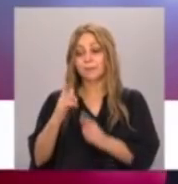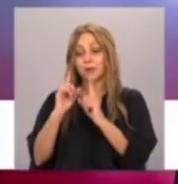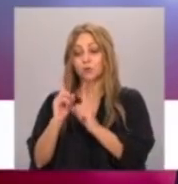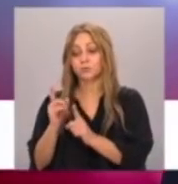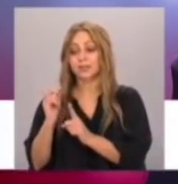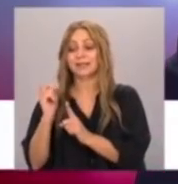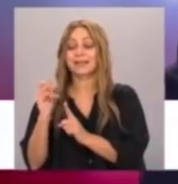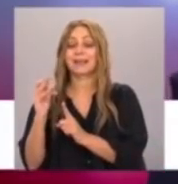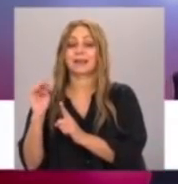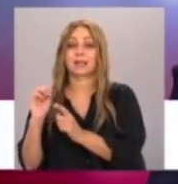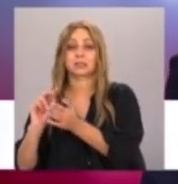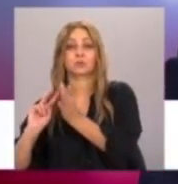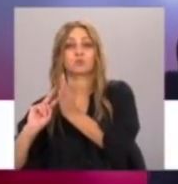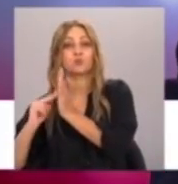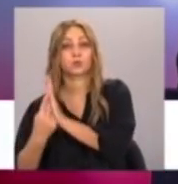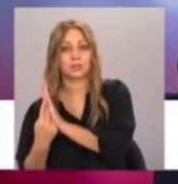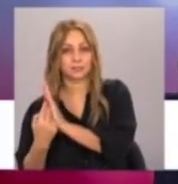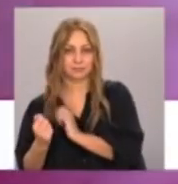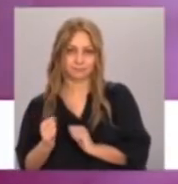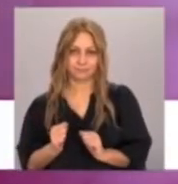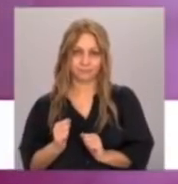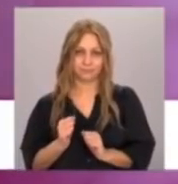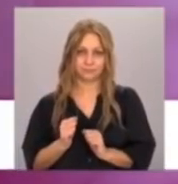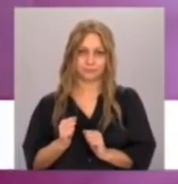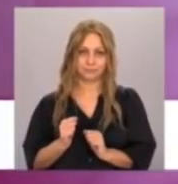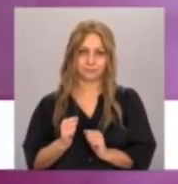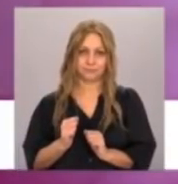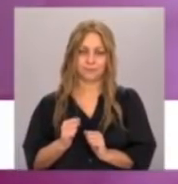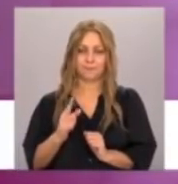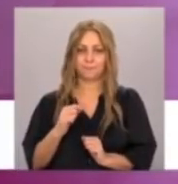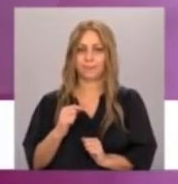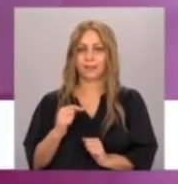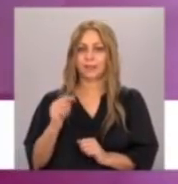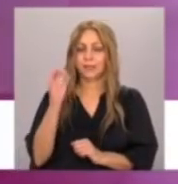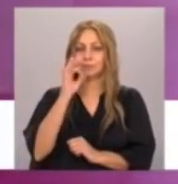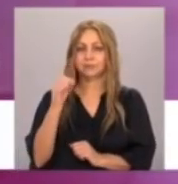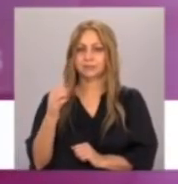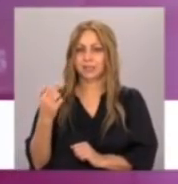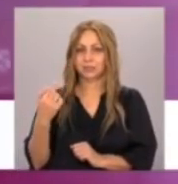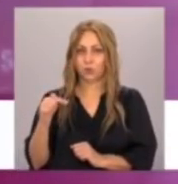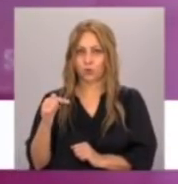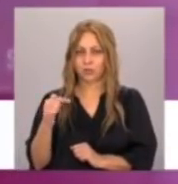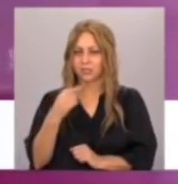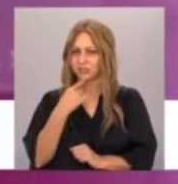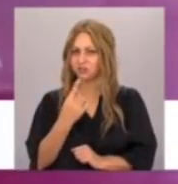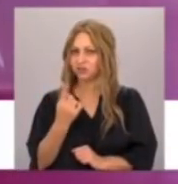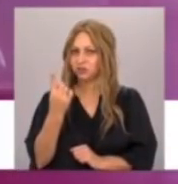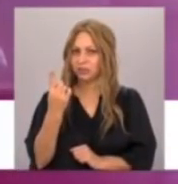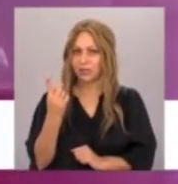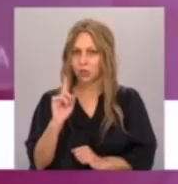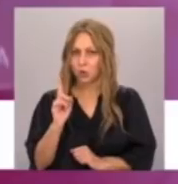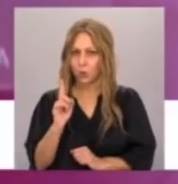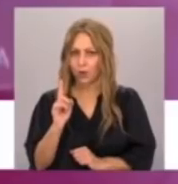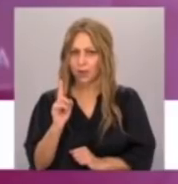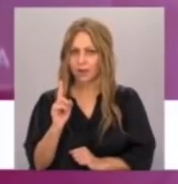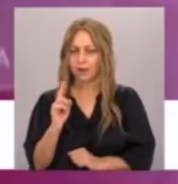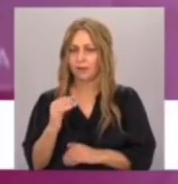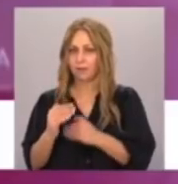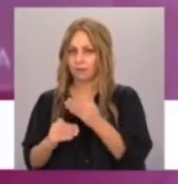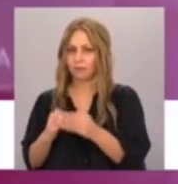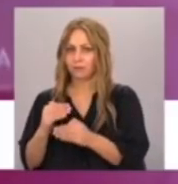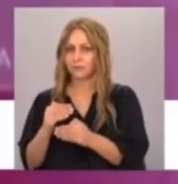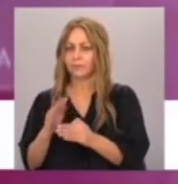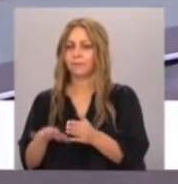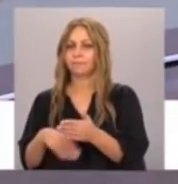começar a dar sinais de agravamento e a Taxa Única não houve sabia e está a única ou o caminho para a Taxa